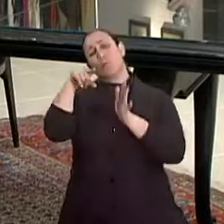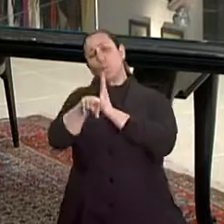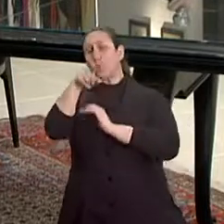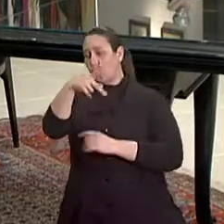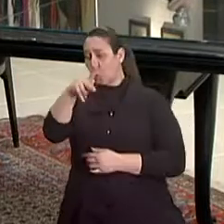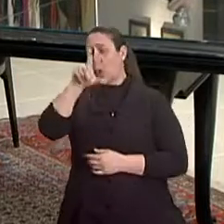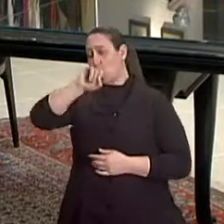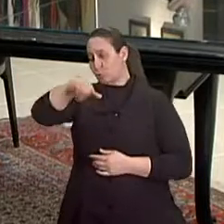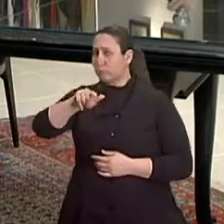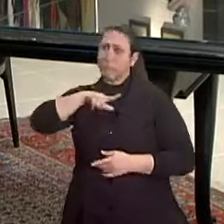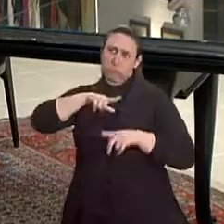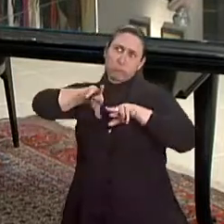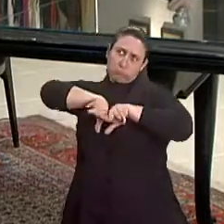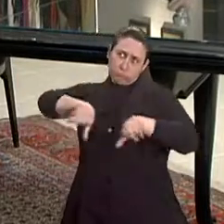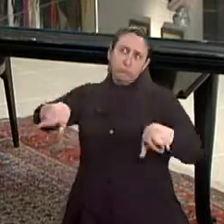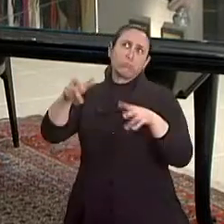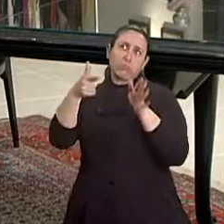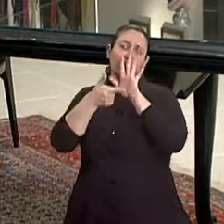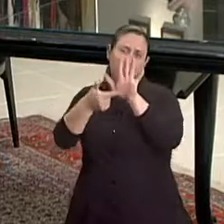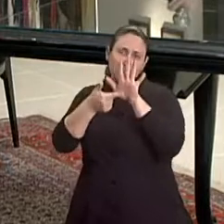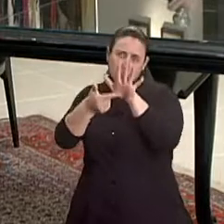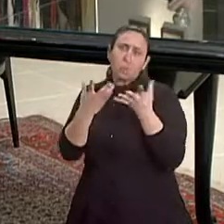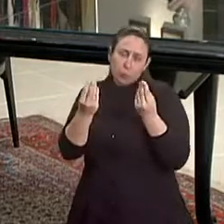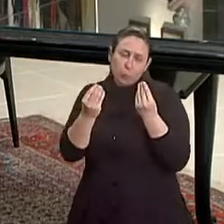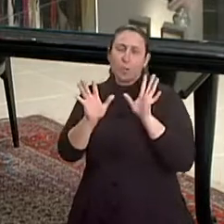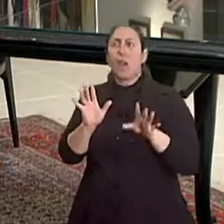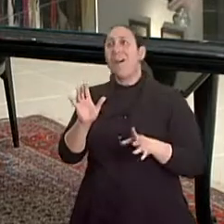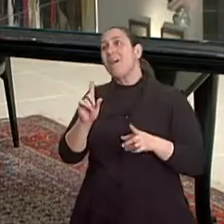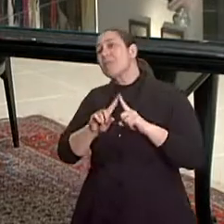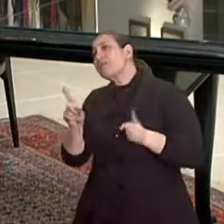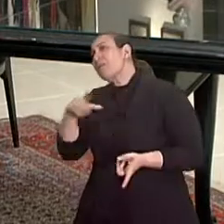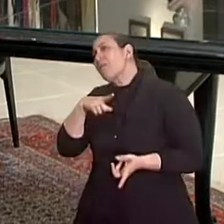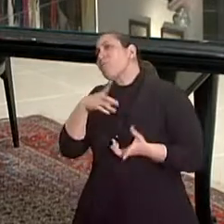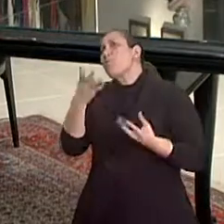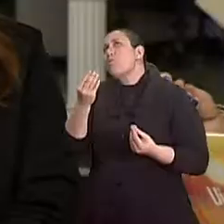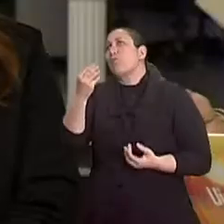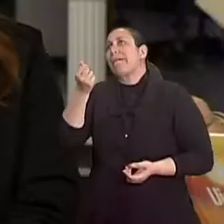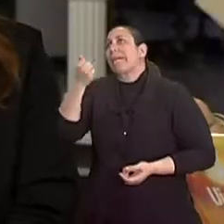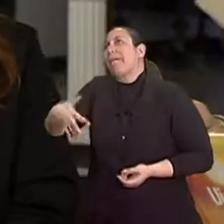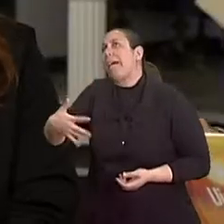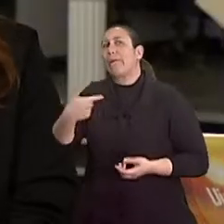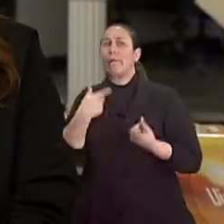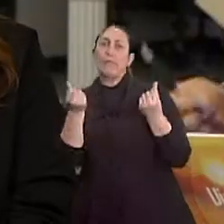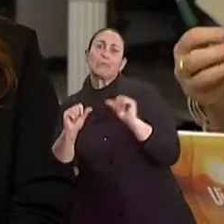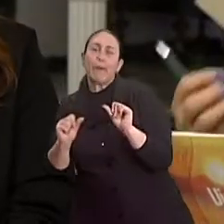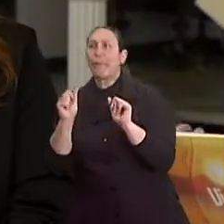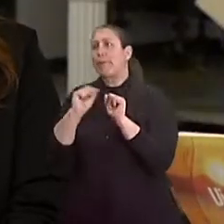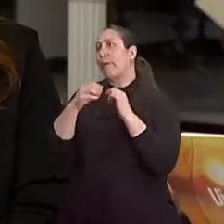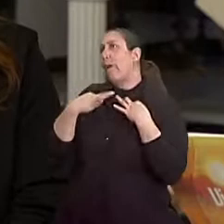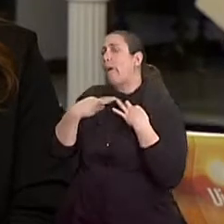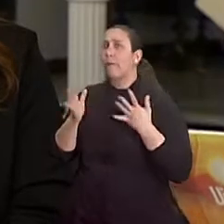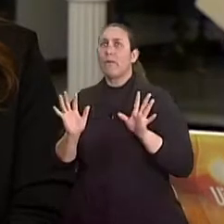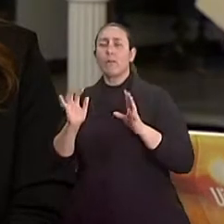apresentação maravilhosa. A questão que as pessoas dizem assim, mas é muito caro, eu não tenho dinheiro. Vamos desmistificar um pouquinho isso? Eu posso estar